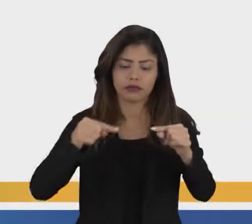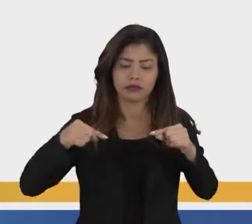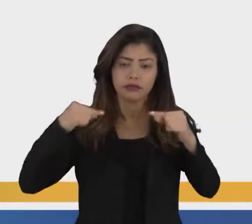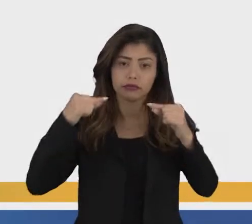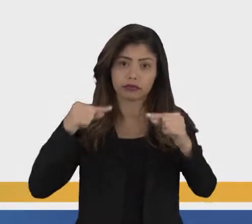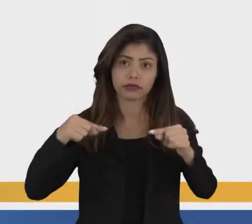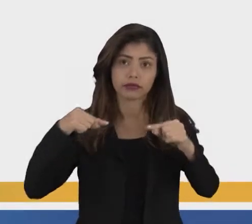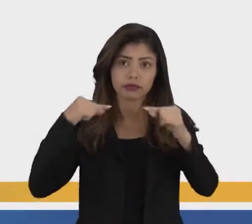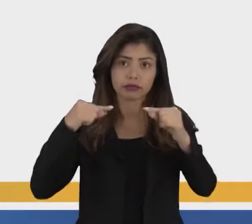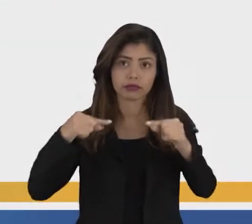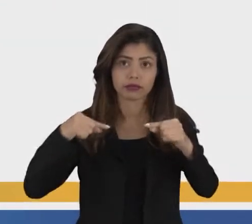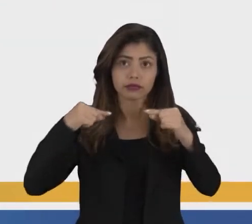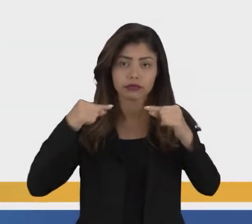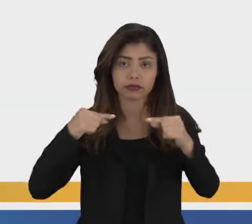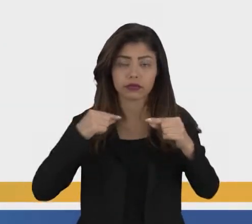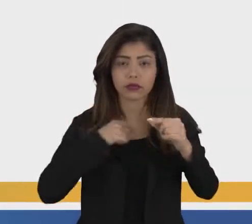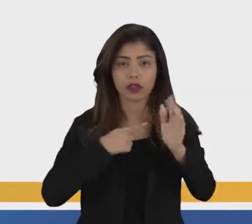né,